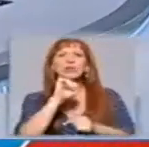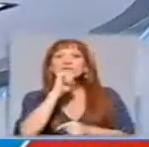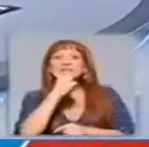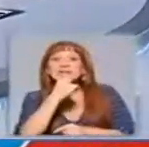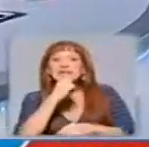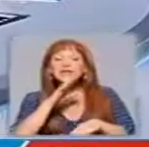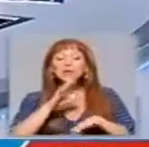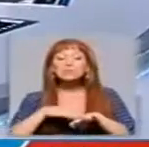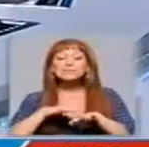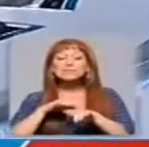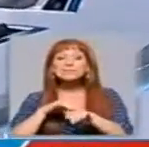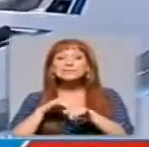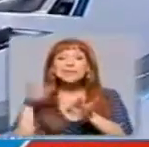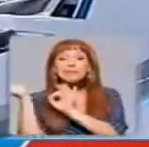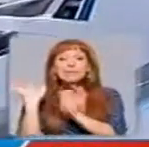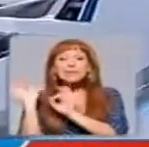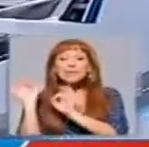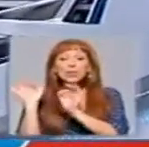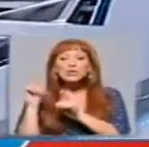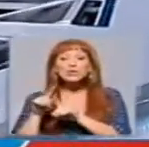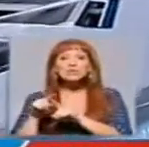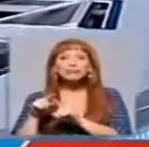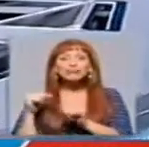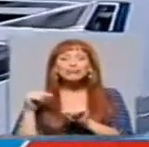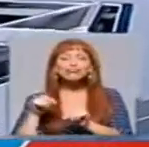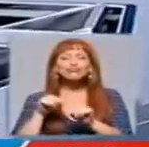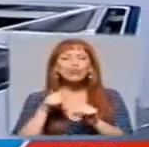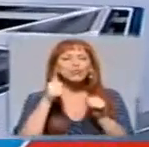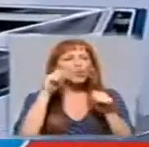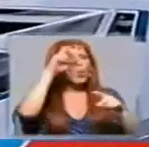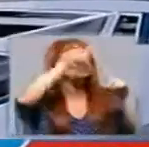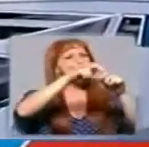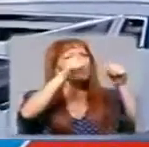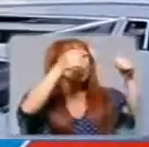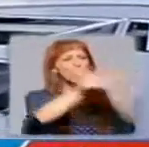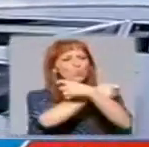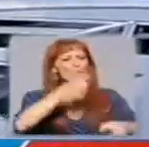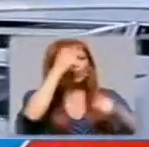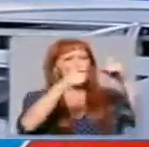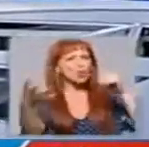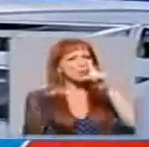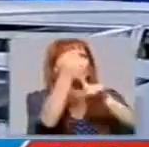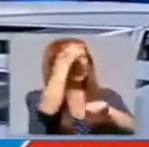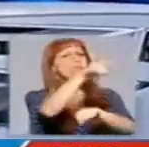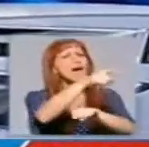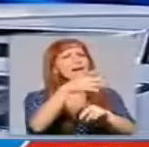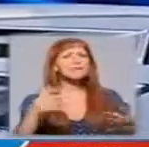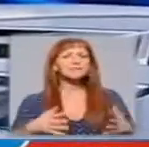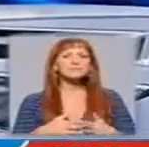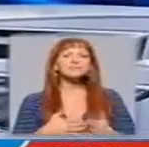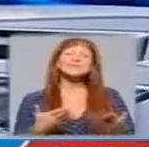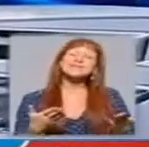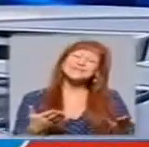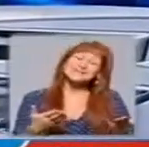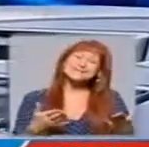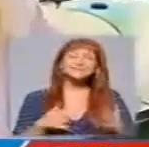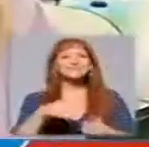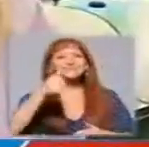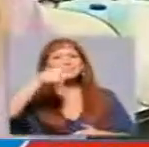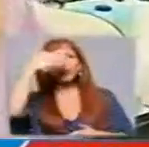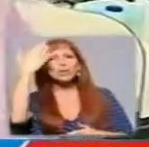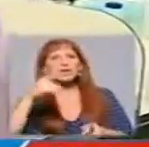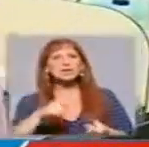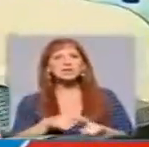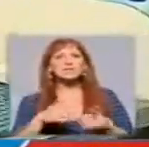segredo para esta preparação e para conseguirmos um bom lugar no México e é isso Carla bom